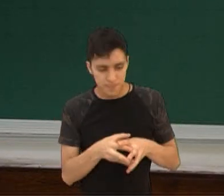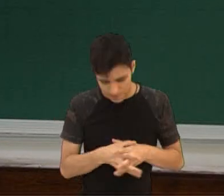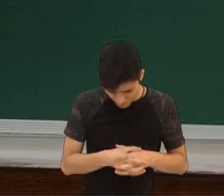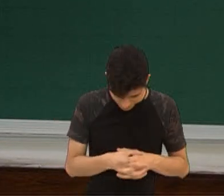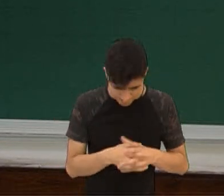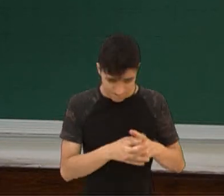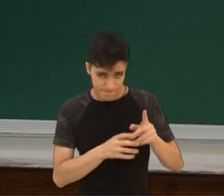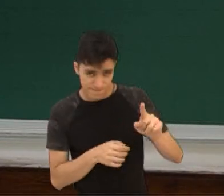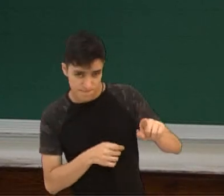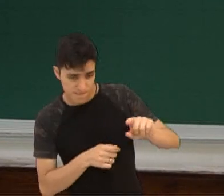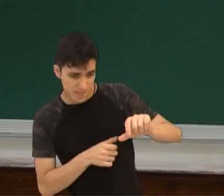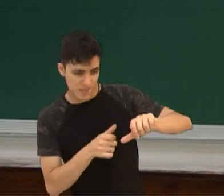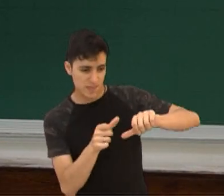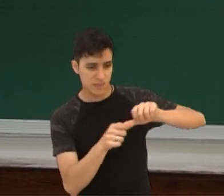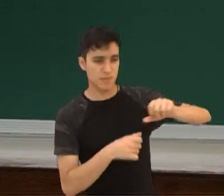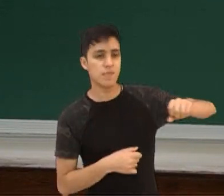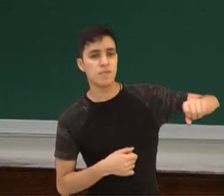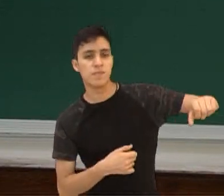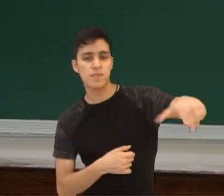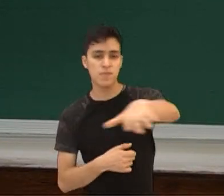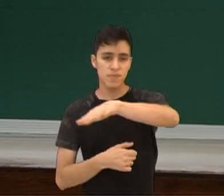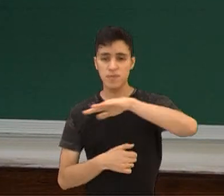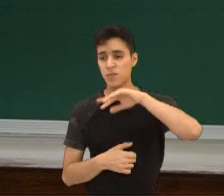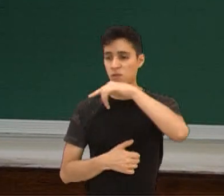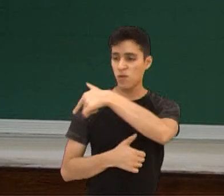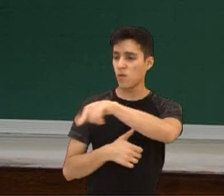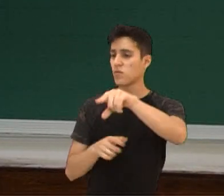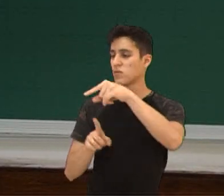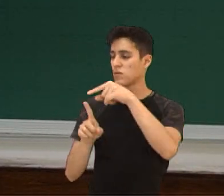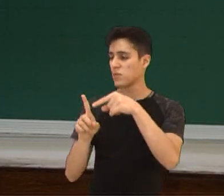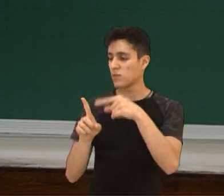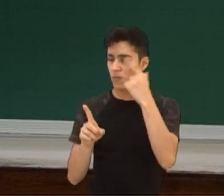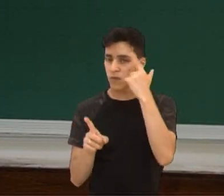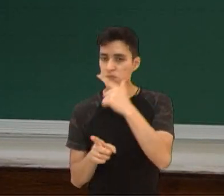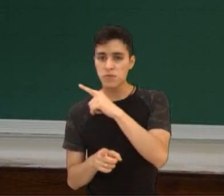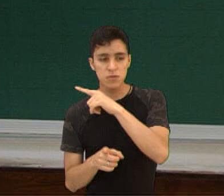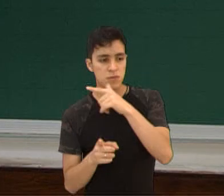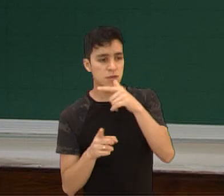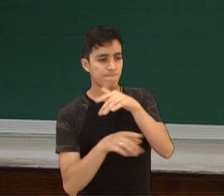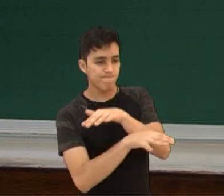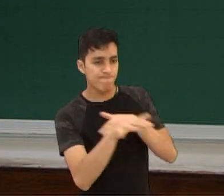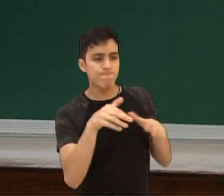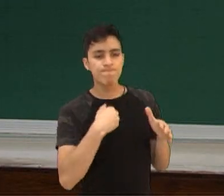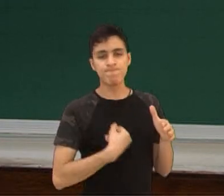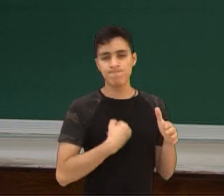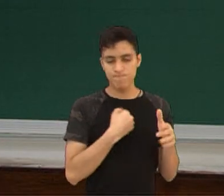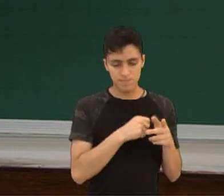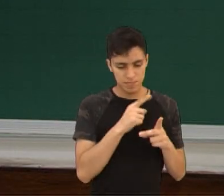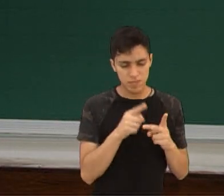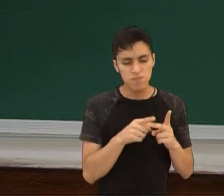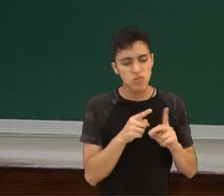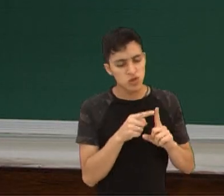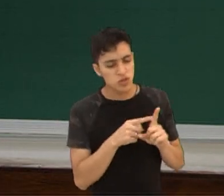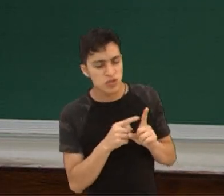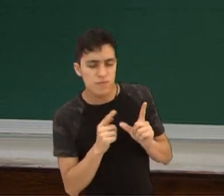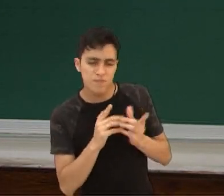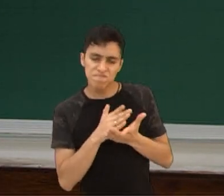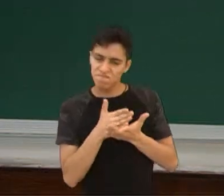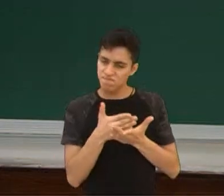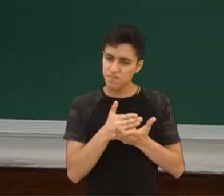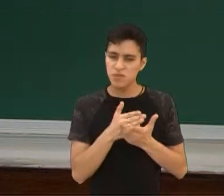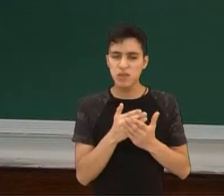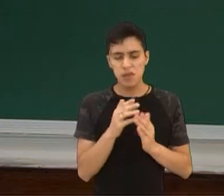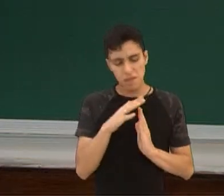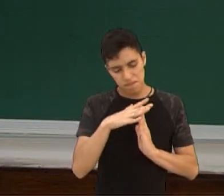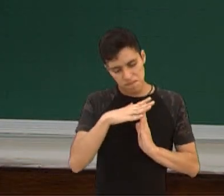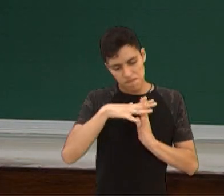elas vão modificando esse ambiente para que outras espécies consigam se instalar. Depois a gente tem as espécies intermediárias, que já são arbustos um